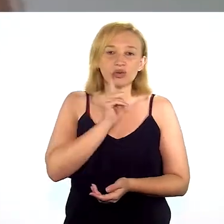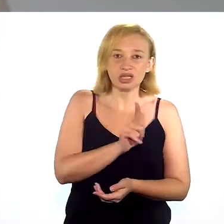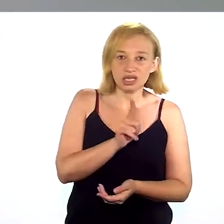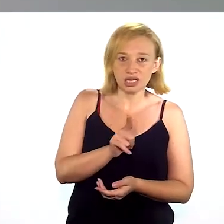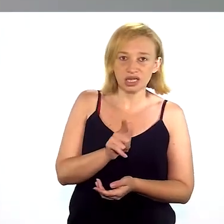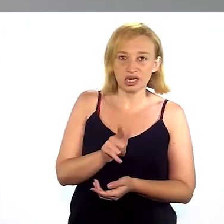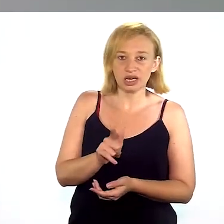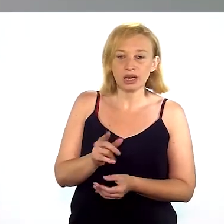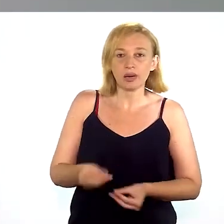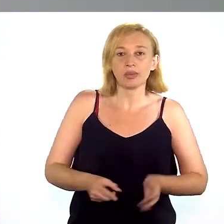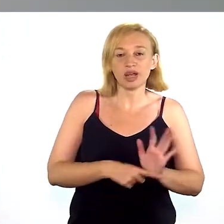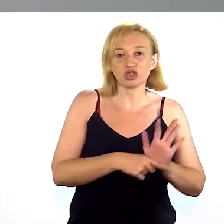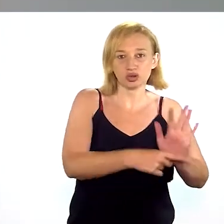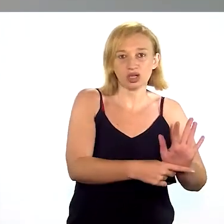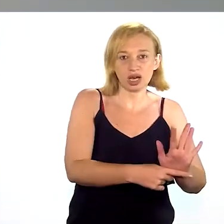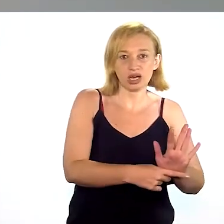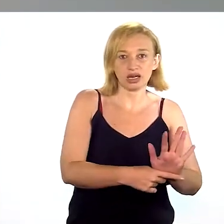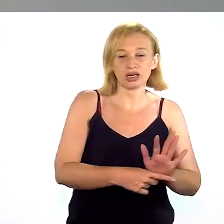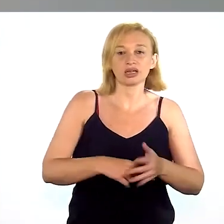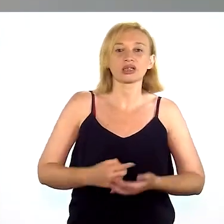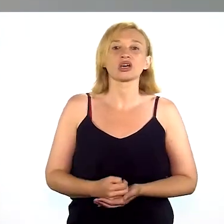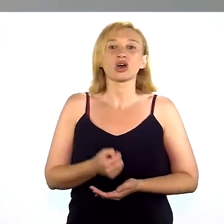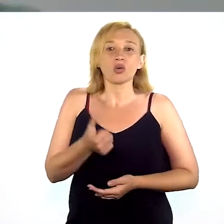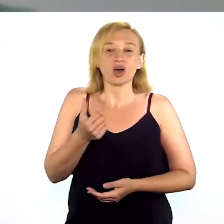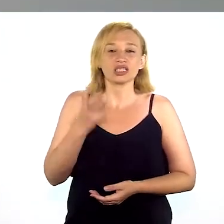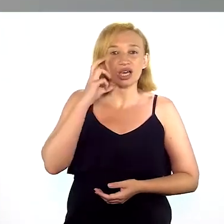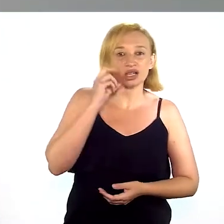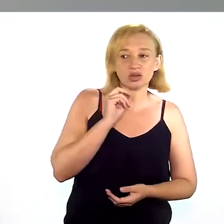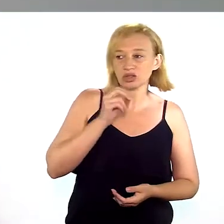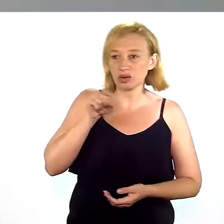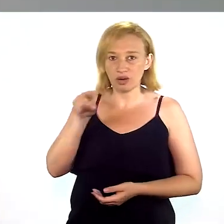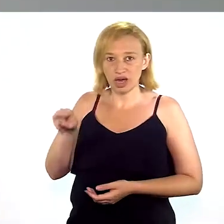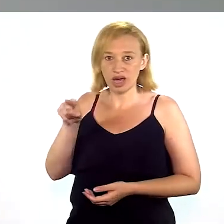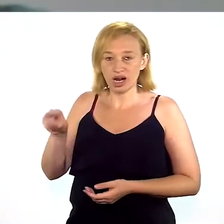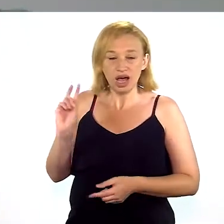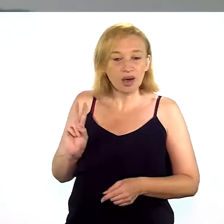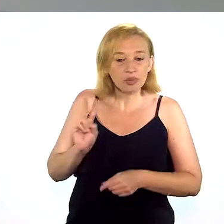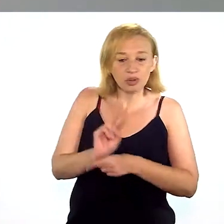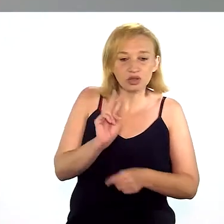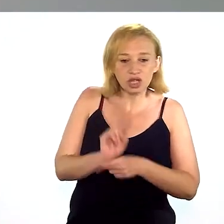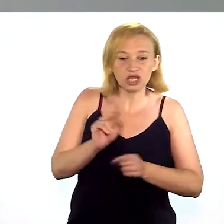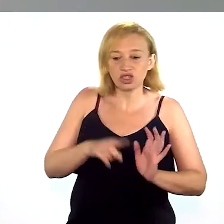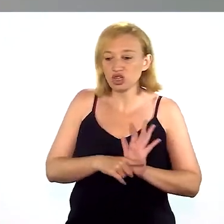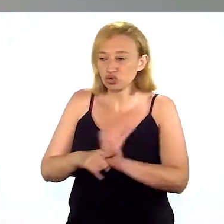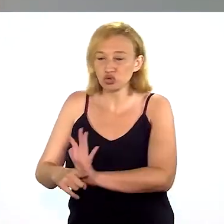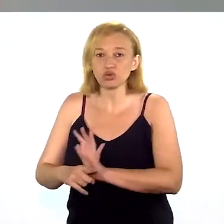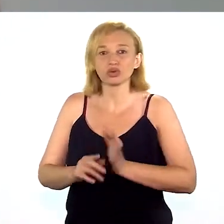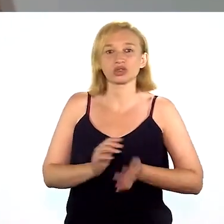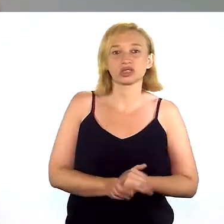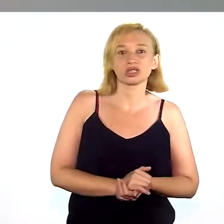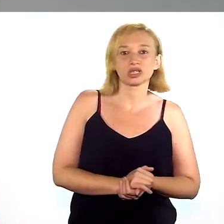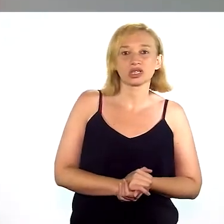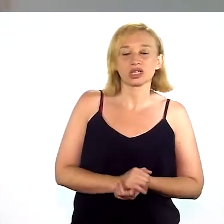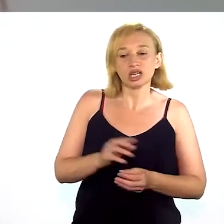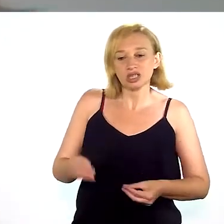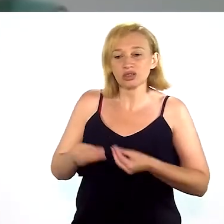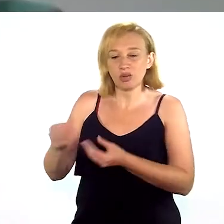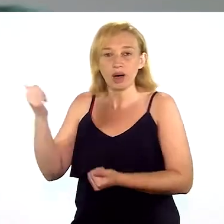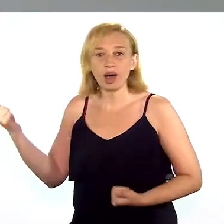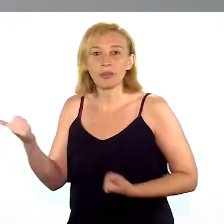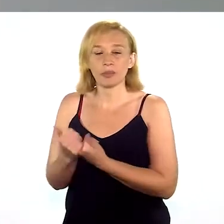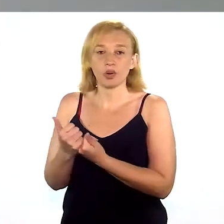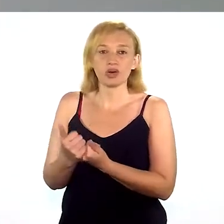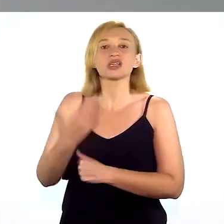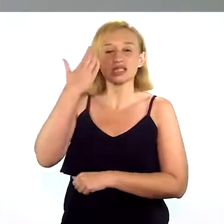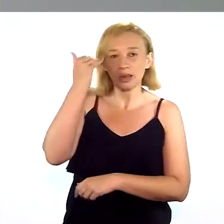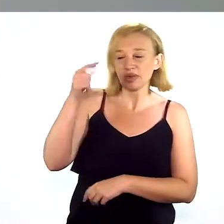que ela conseguia tirar do brejo para ajudá-la. Eles quase como a adotam. Eles a protegem, ajudam com roupa, eles dão